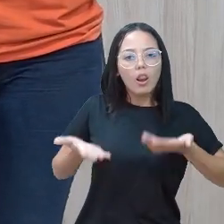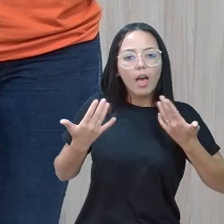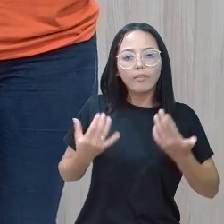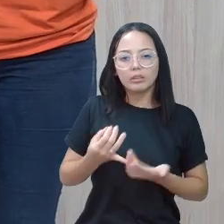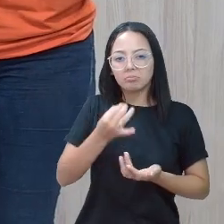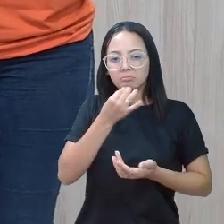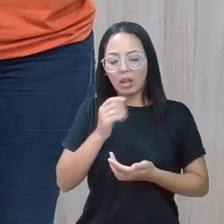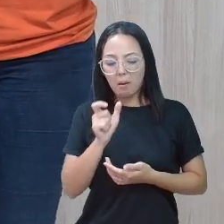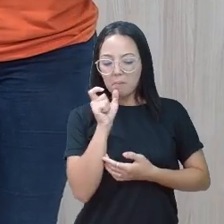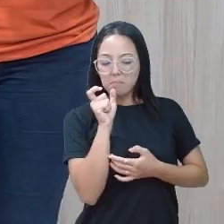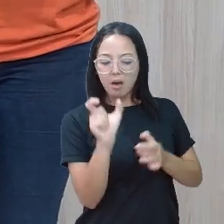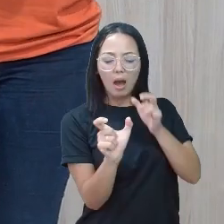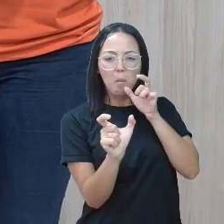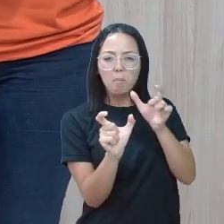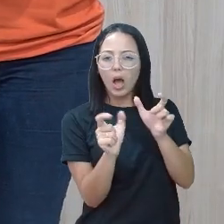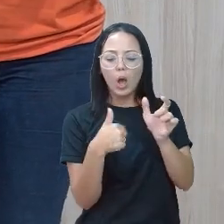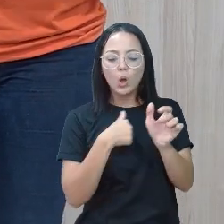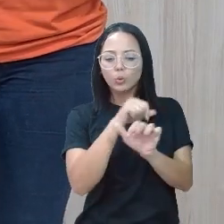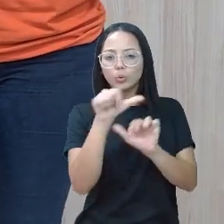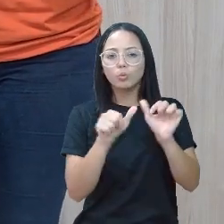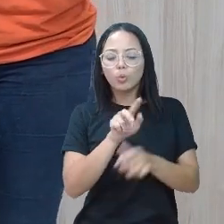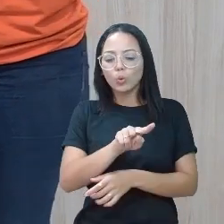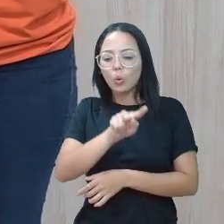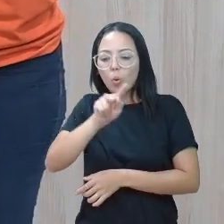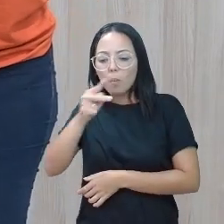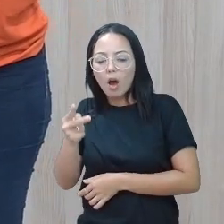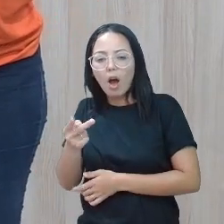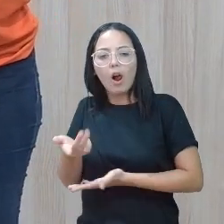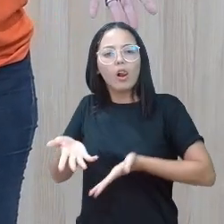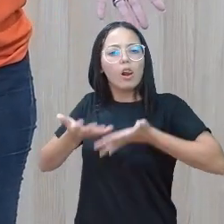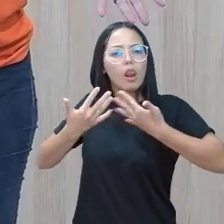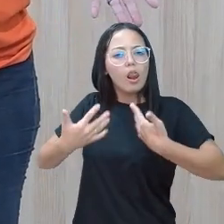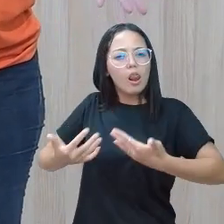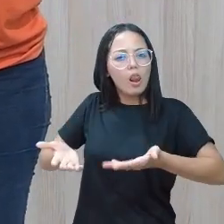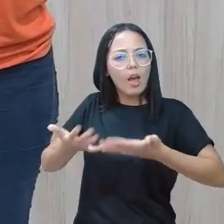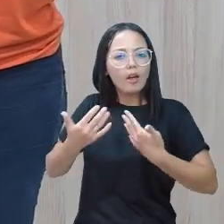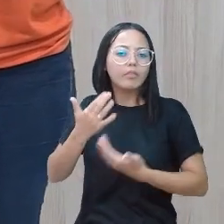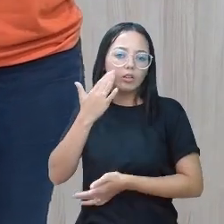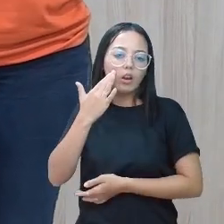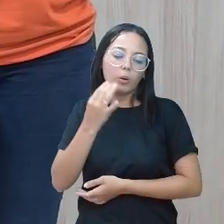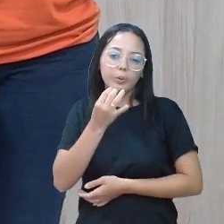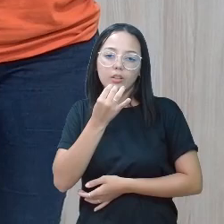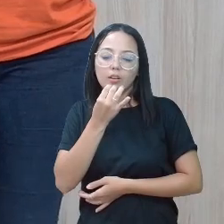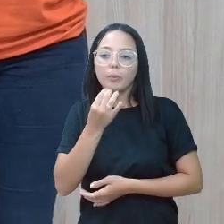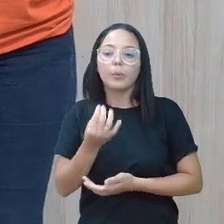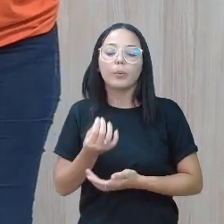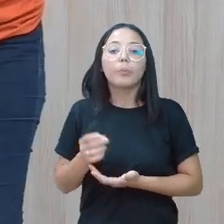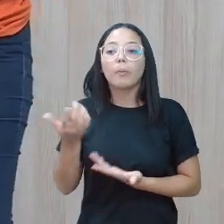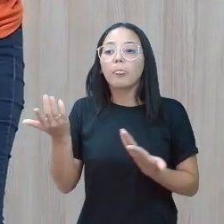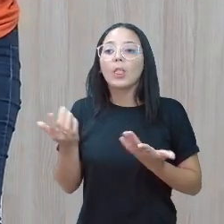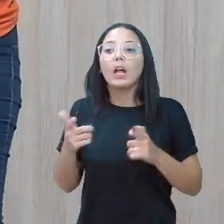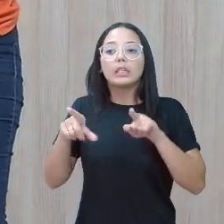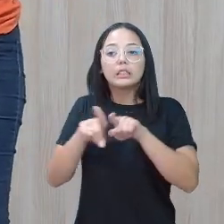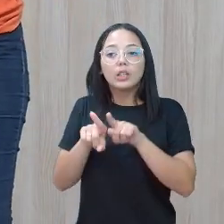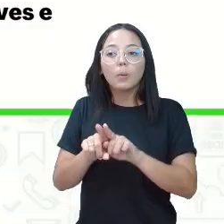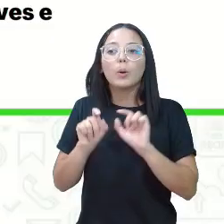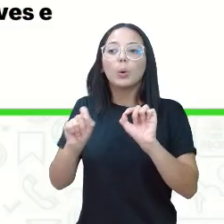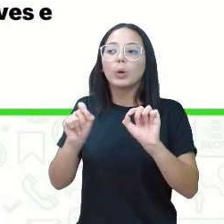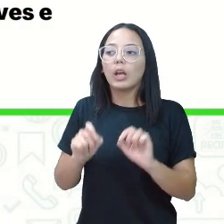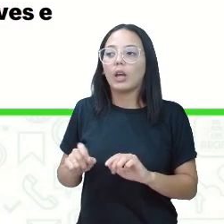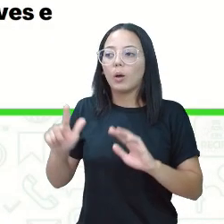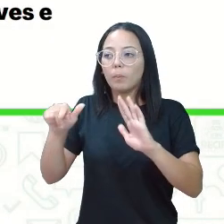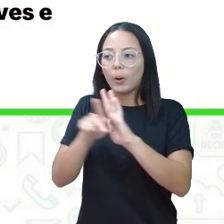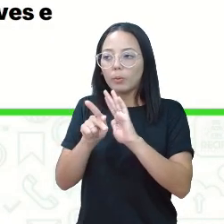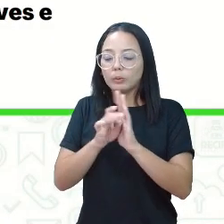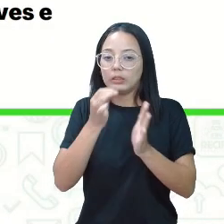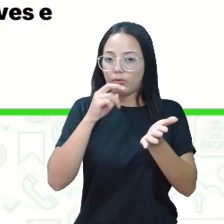mau augúrio, uma palavra mais leve, para quem vai receber uma notícia, tá certo? Também ele vem, vamos dizer,